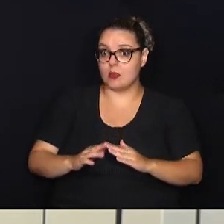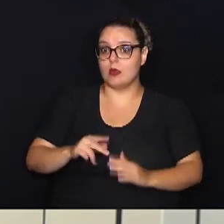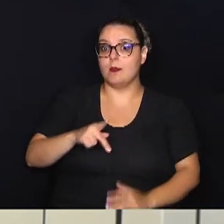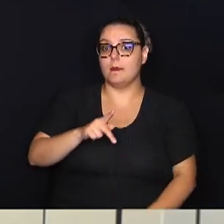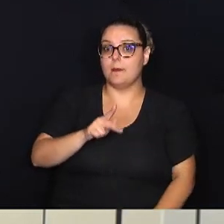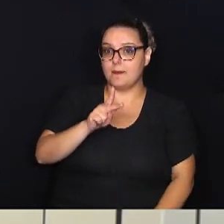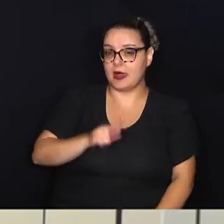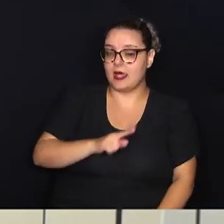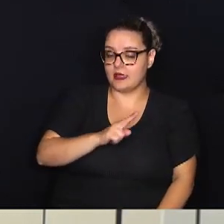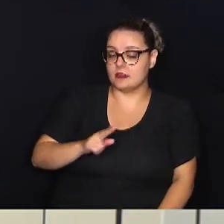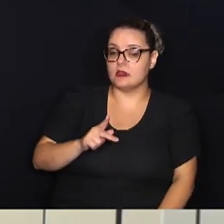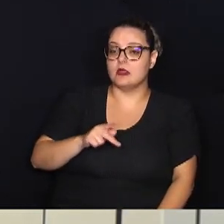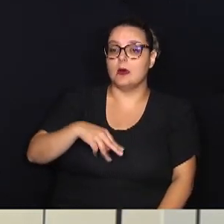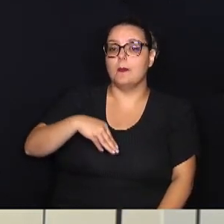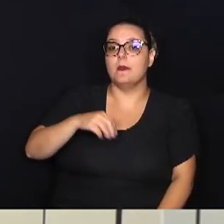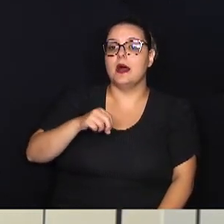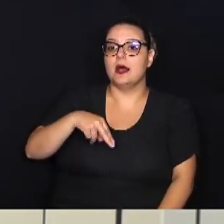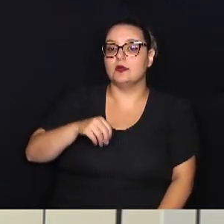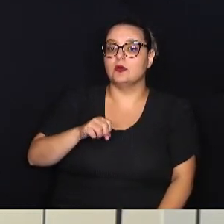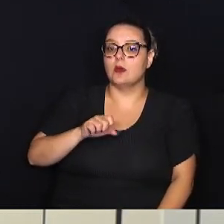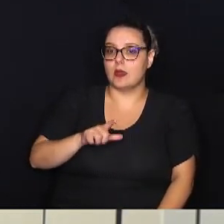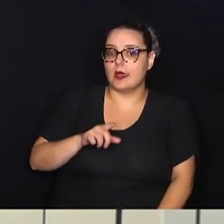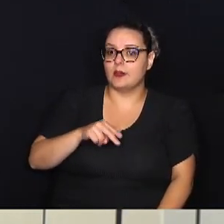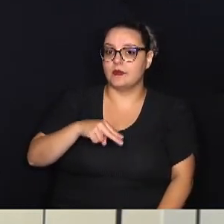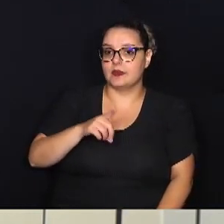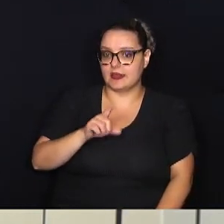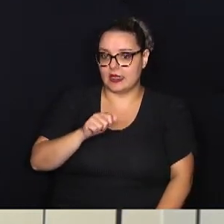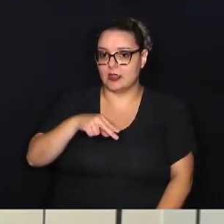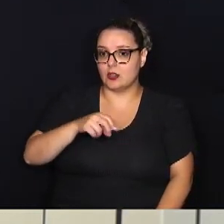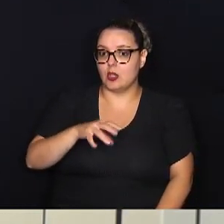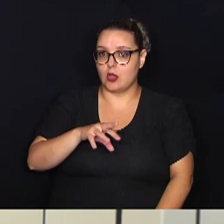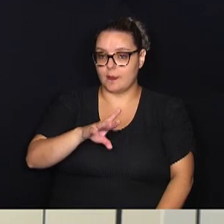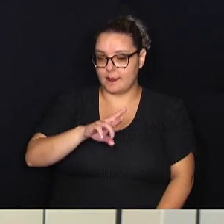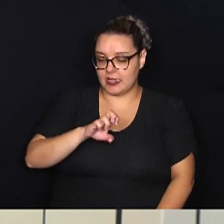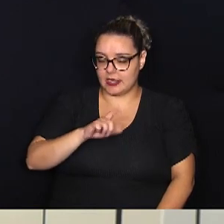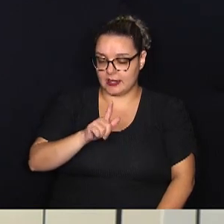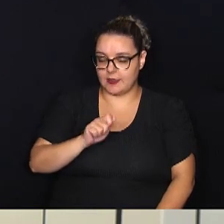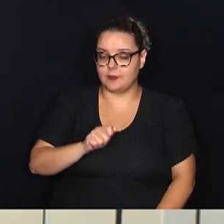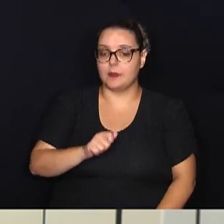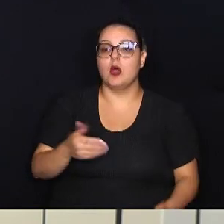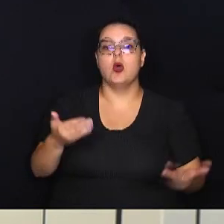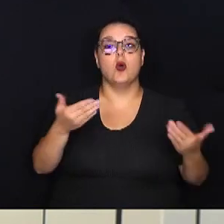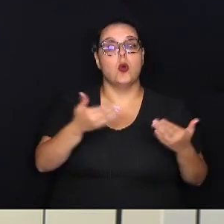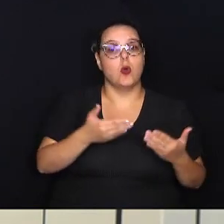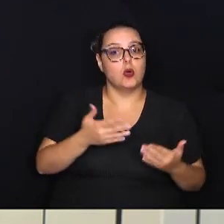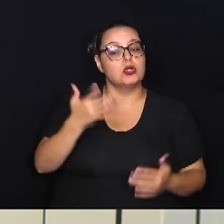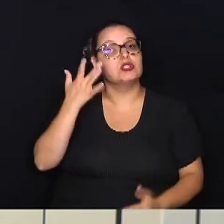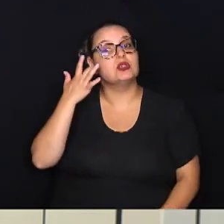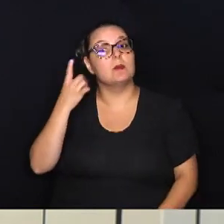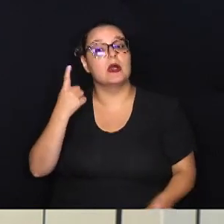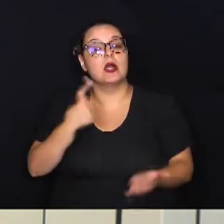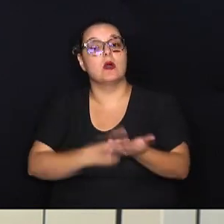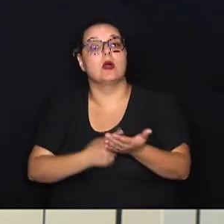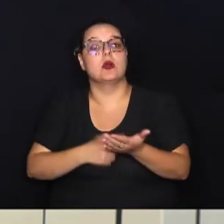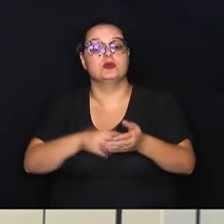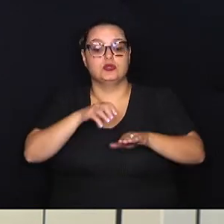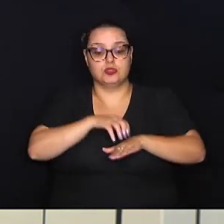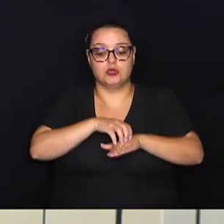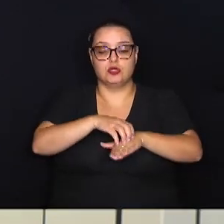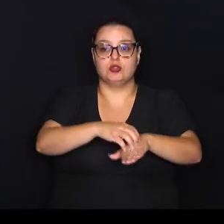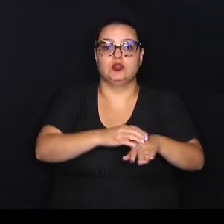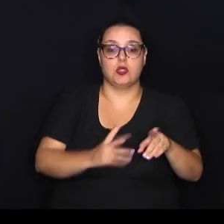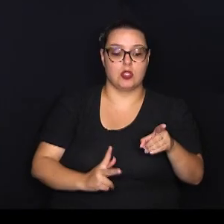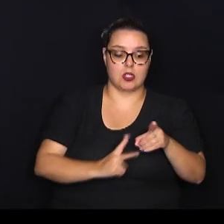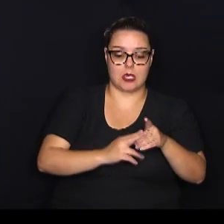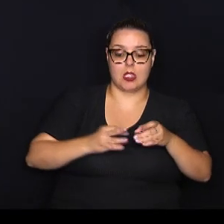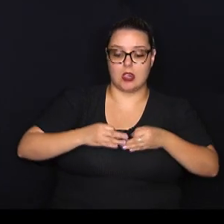da Nóbrega, porque hoje e amanhã acontece o agendamento para a castração de cães